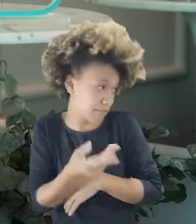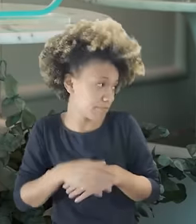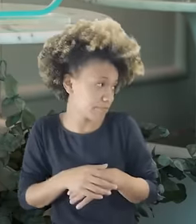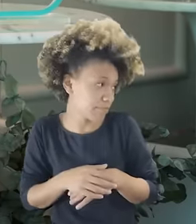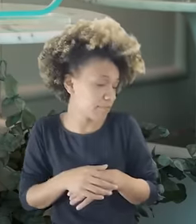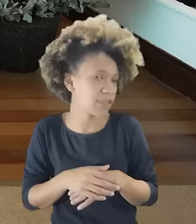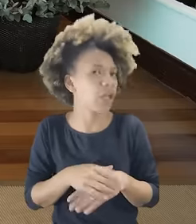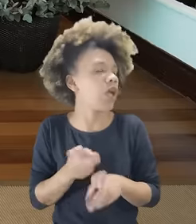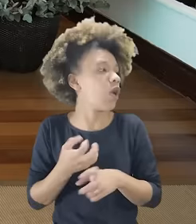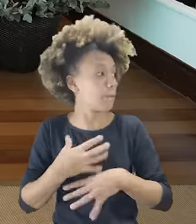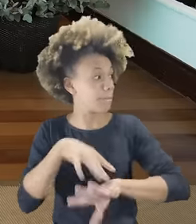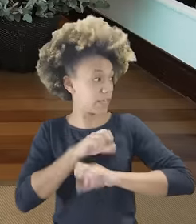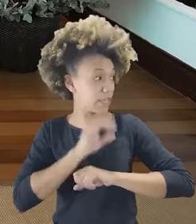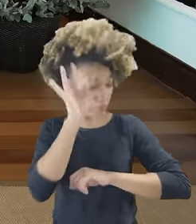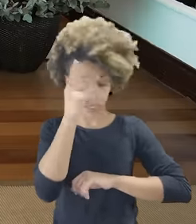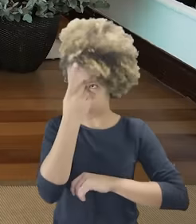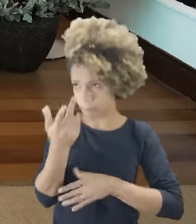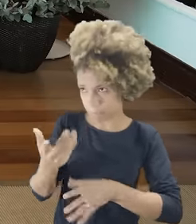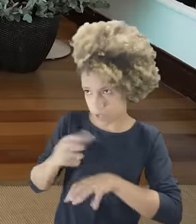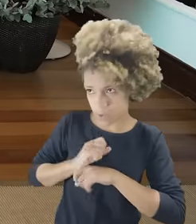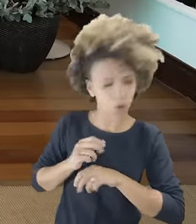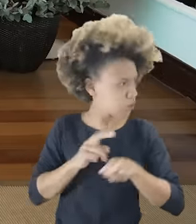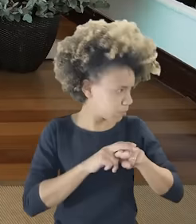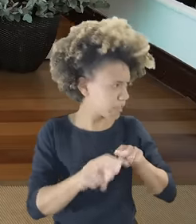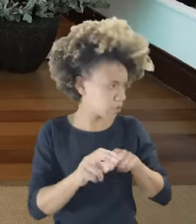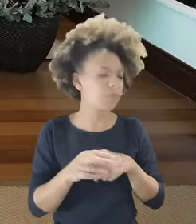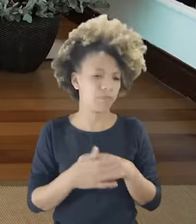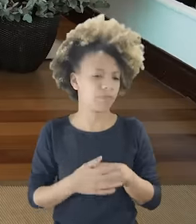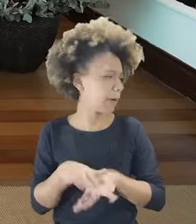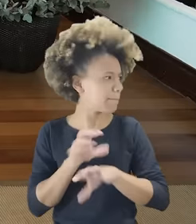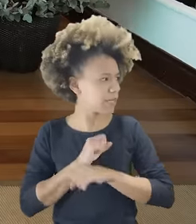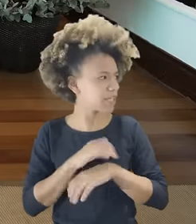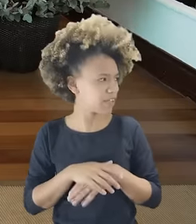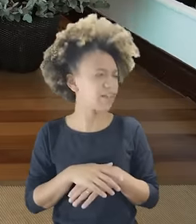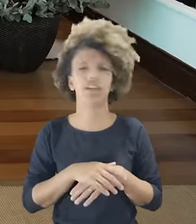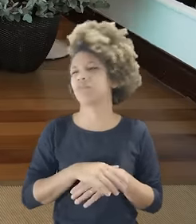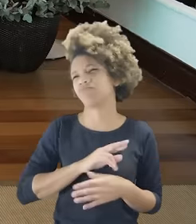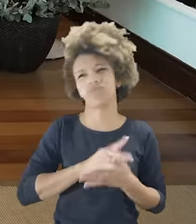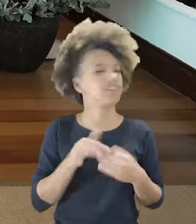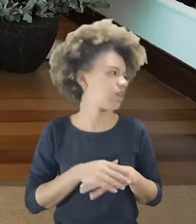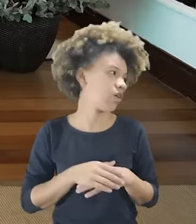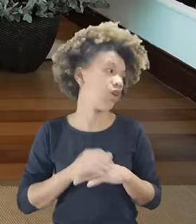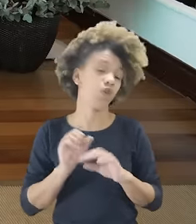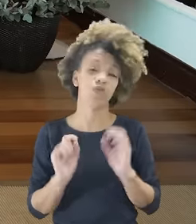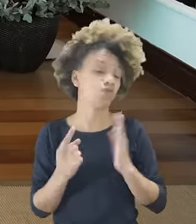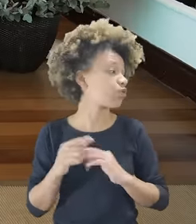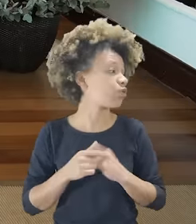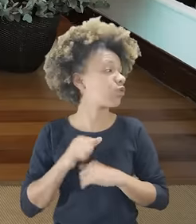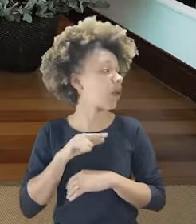a PDA eu peguei o TDH eu peguei esses dias peguei no metrô tem que ver se pega mesmo né peguei peguei foi no show do alok